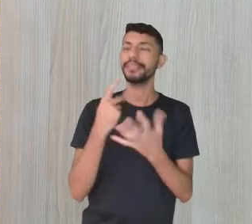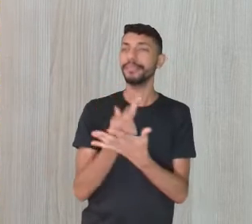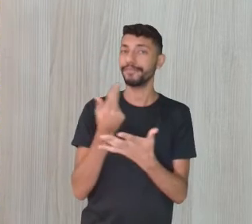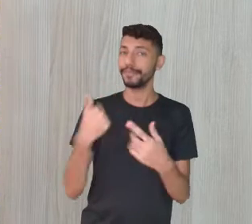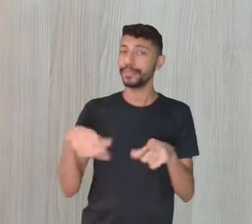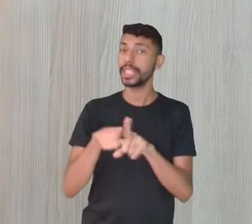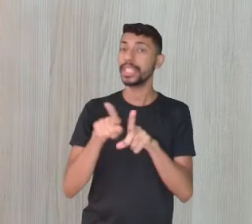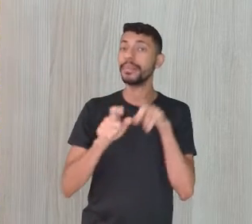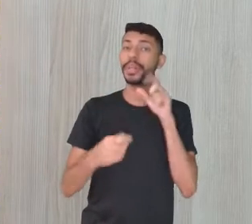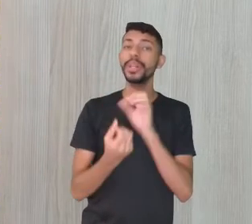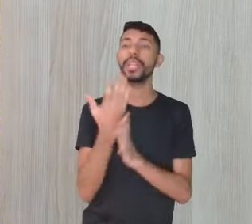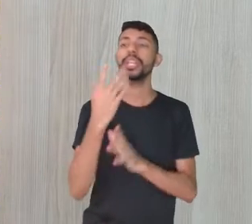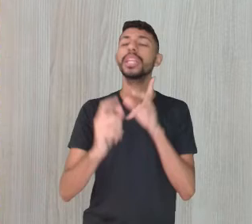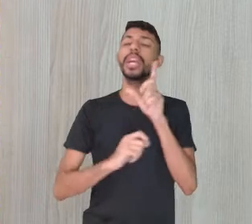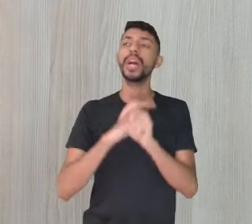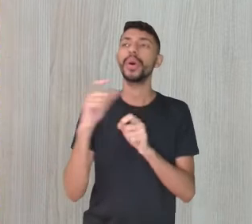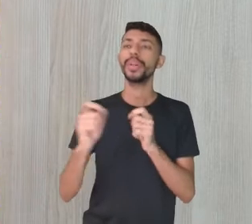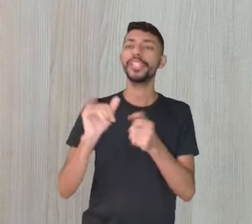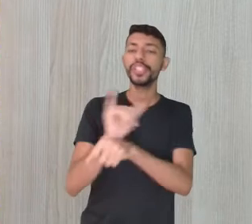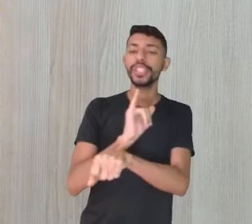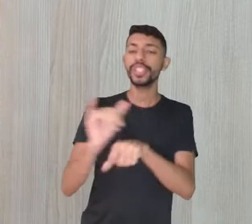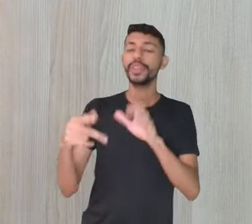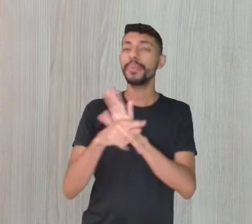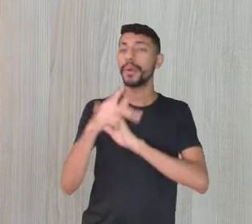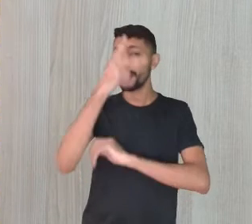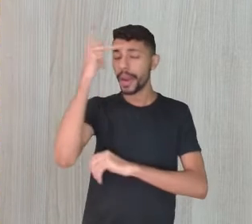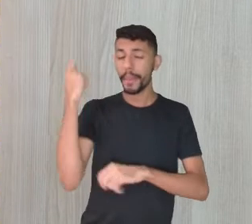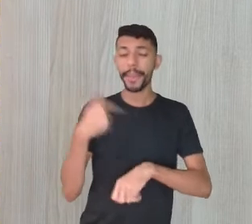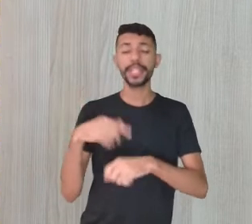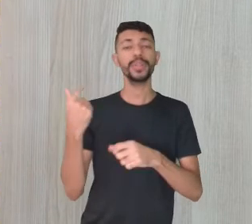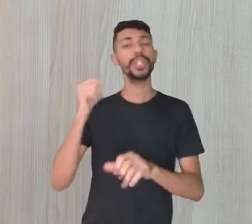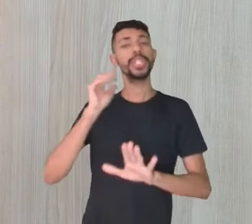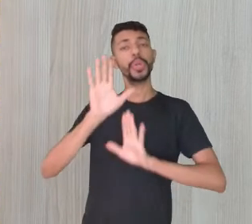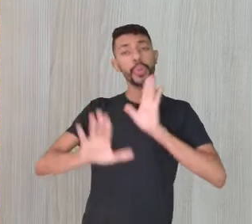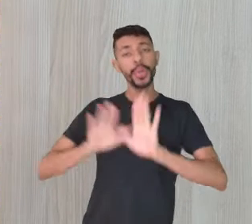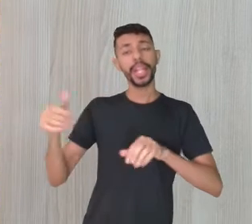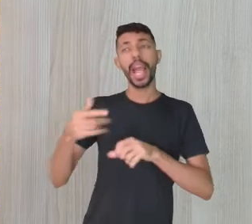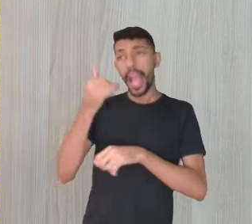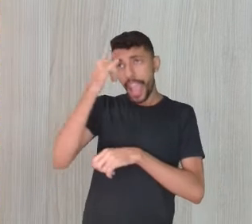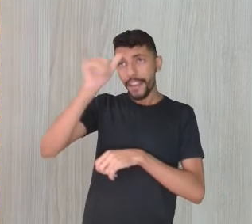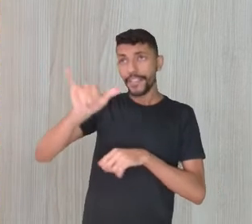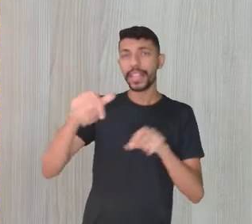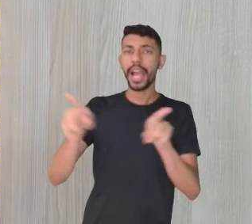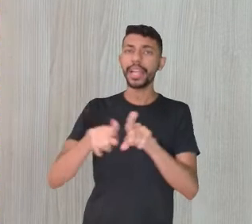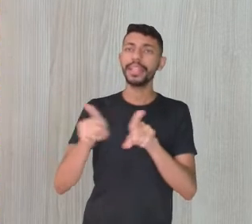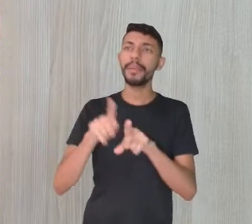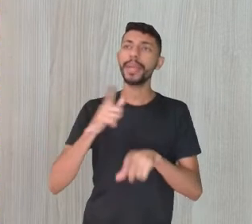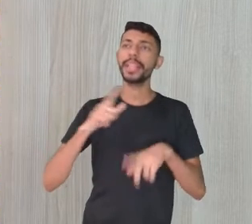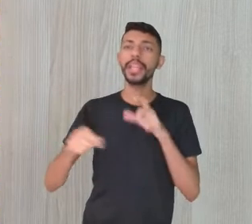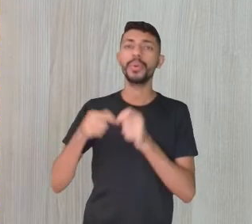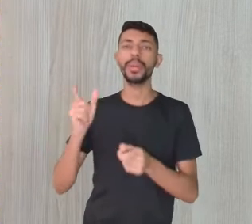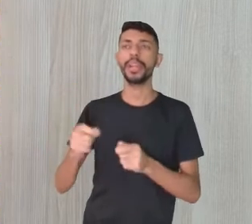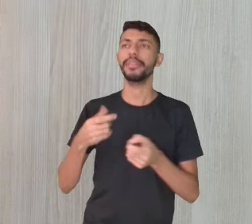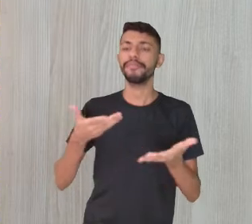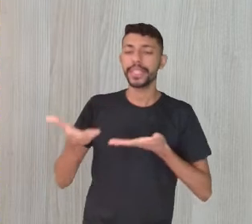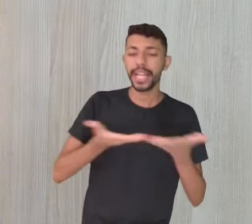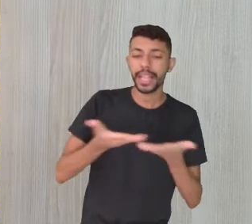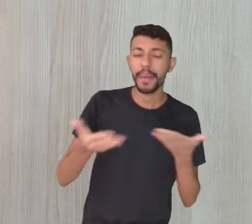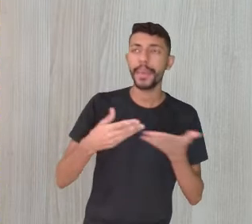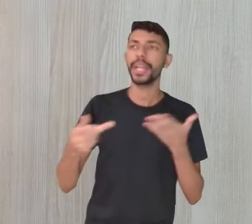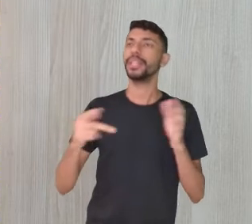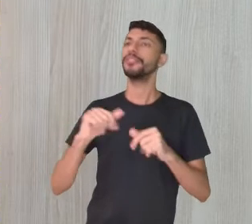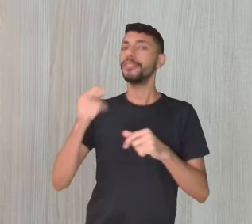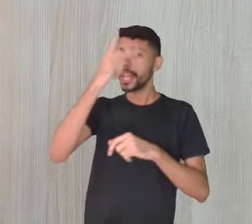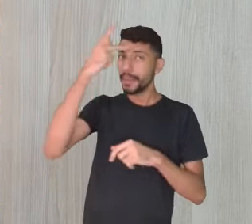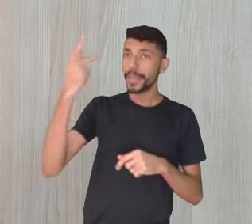medidas para que as pessoas possam se cuidar, evitar e também passar por tratamento as pessoas que estão nesse mundo aí